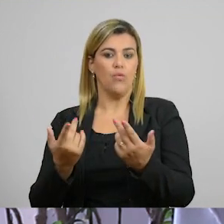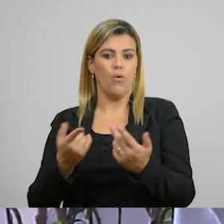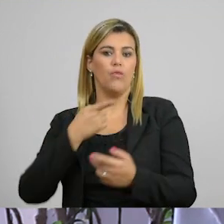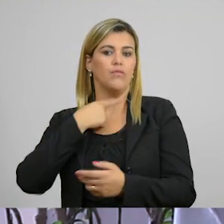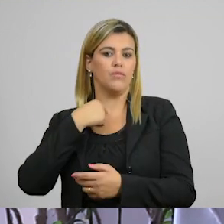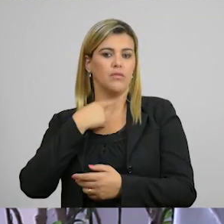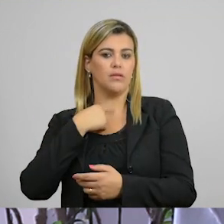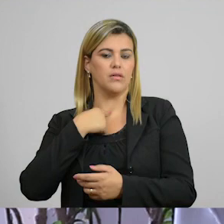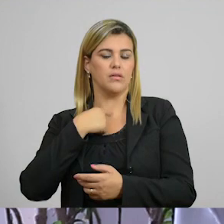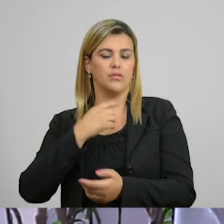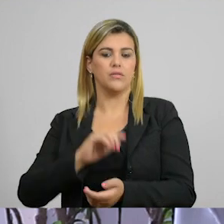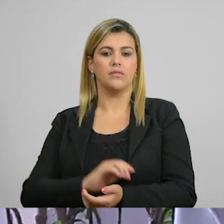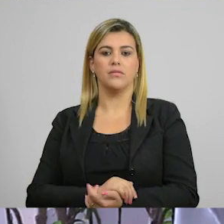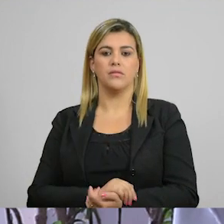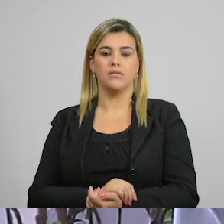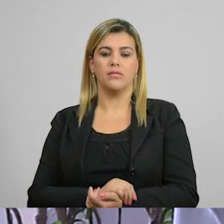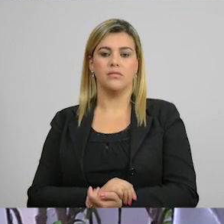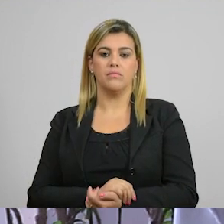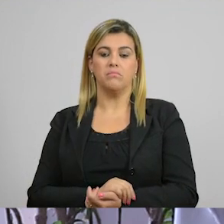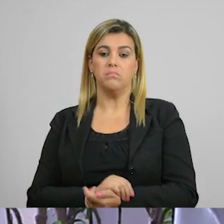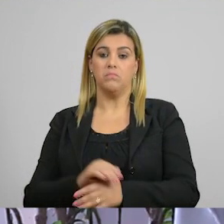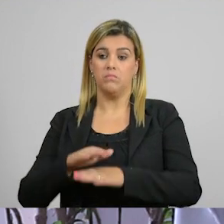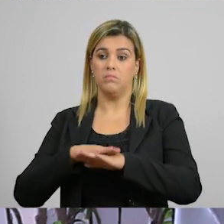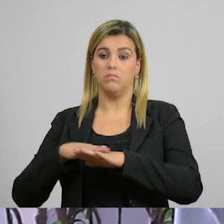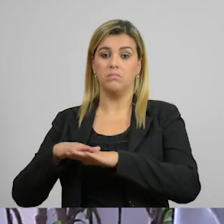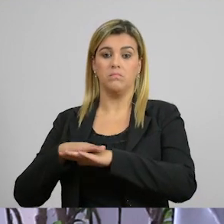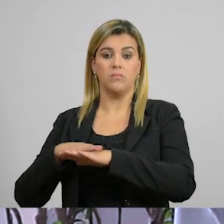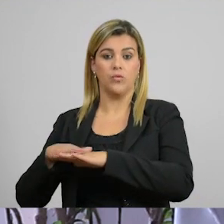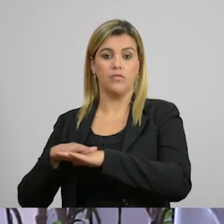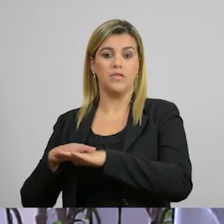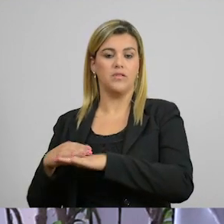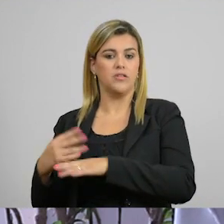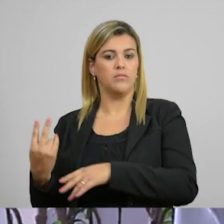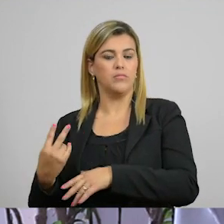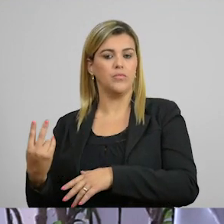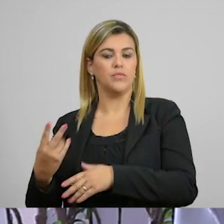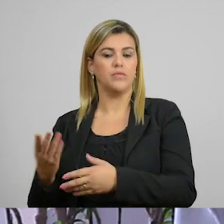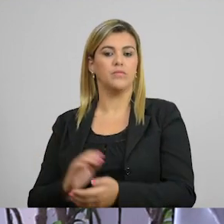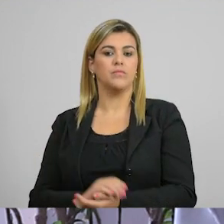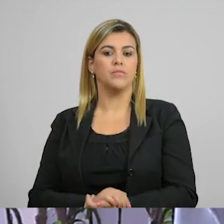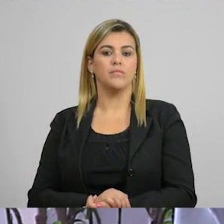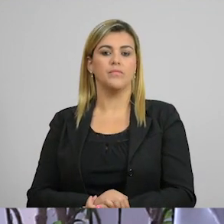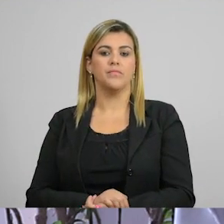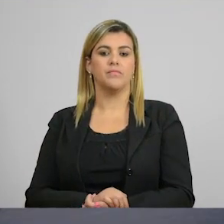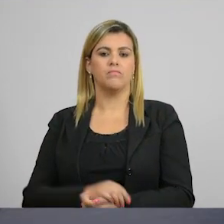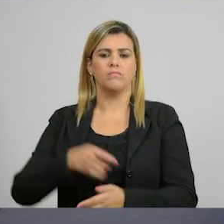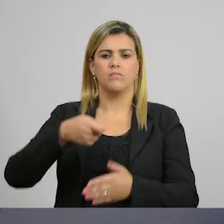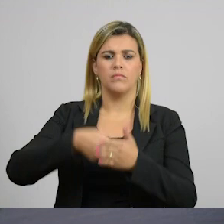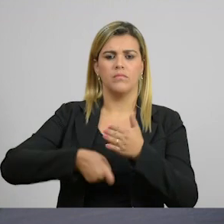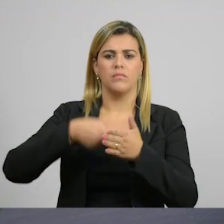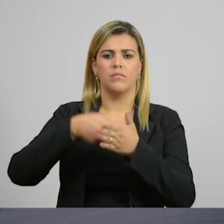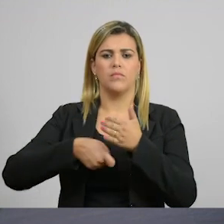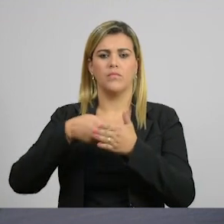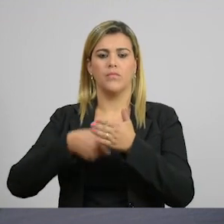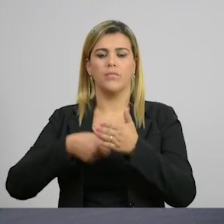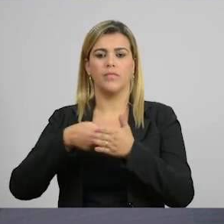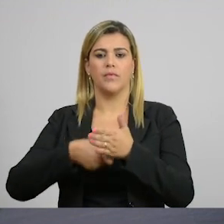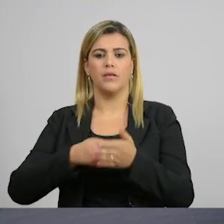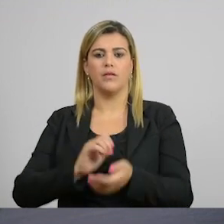mesmos desejos que nós. Então nós começamos a